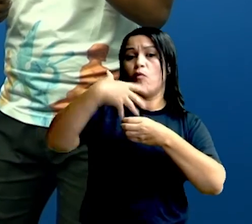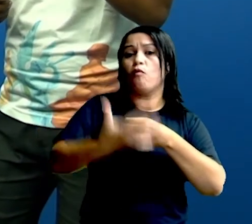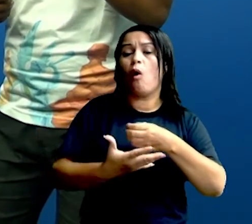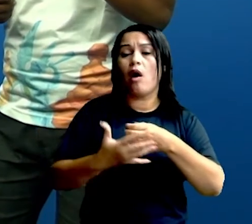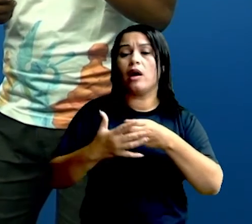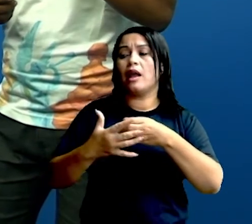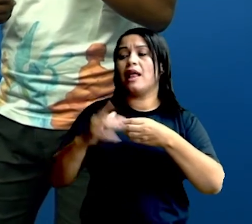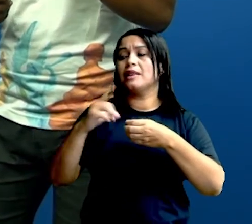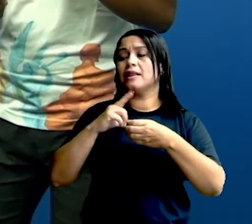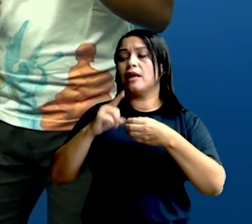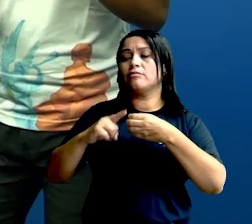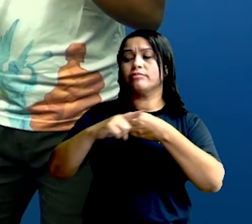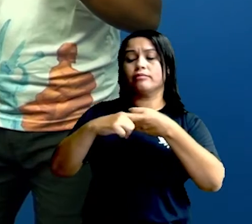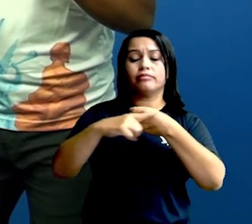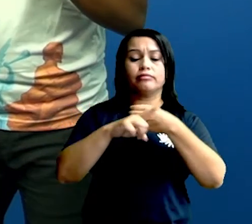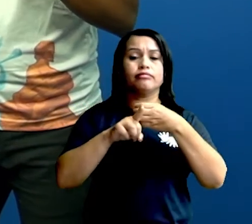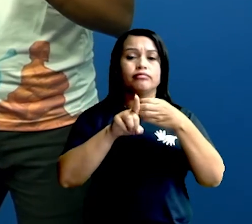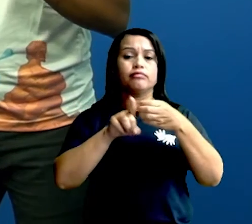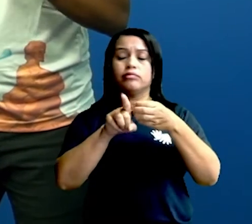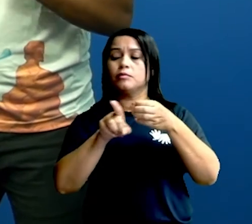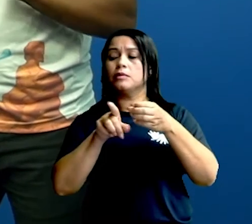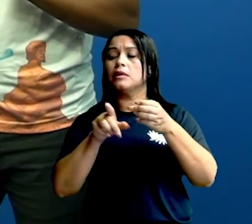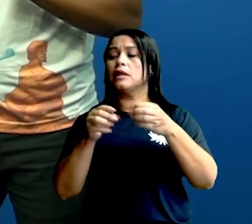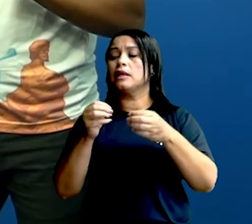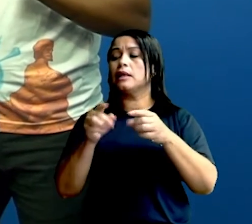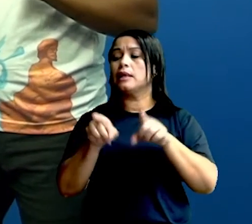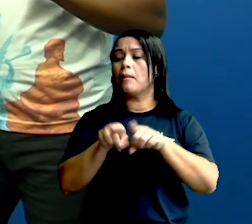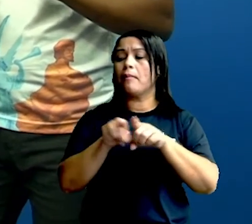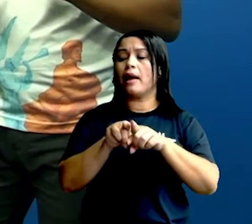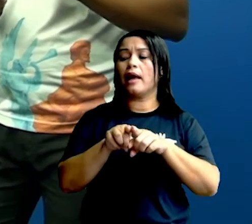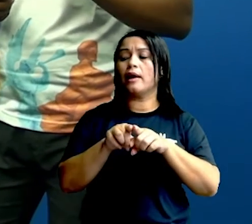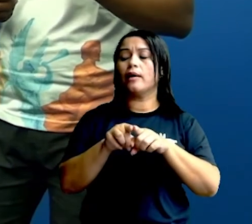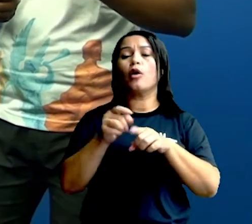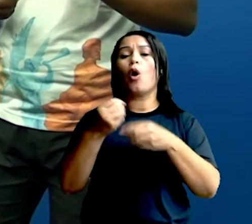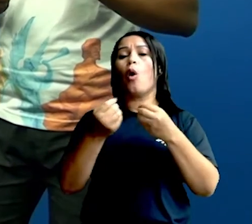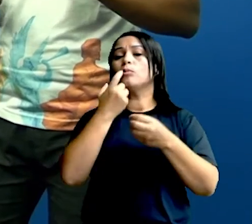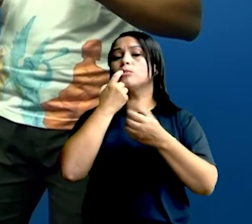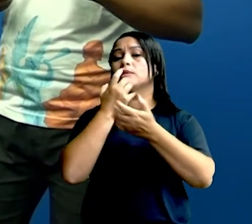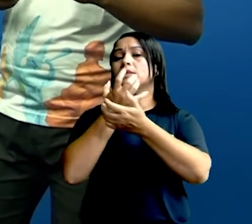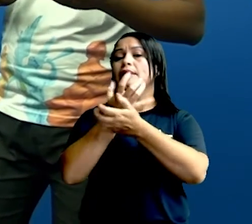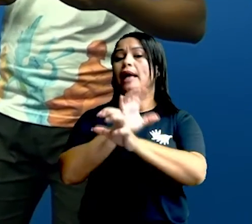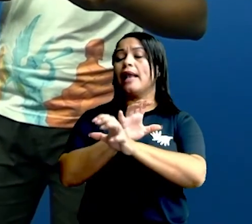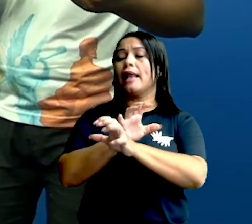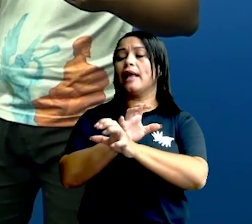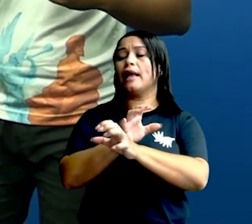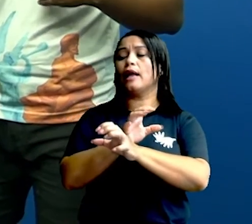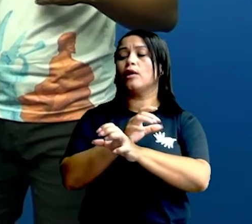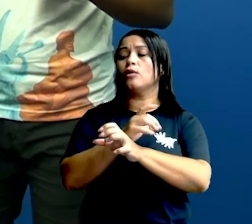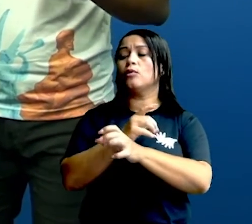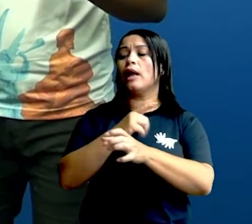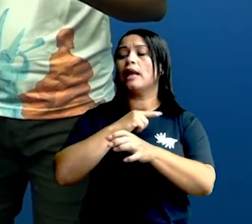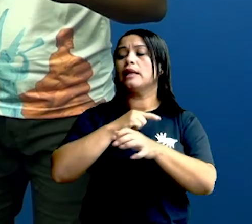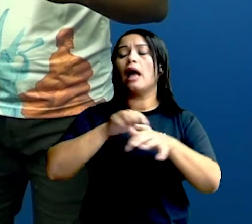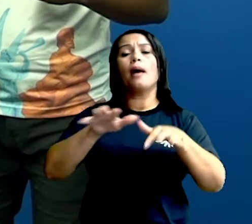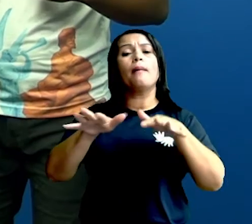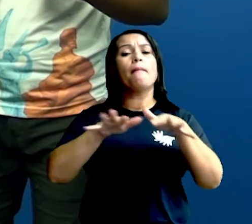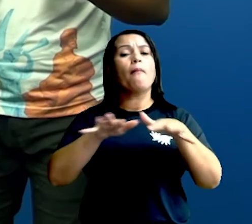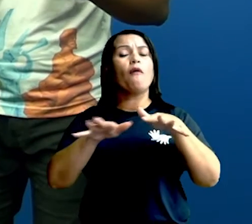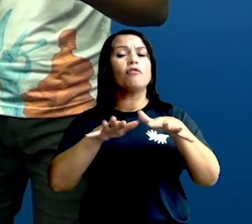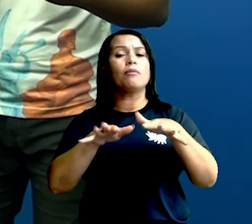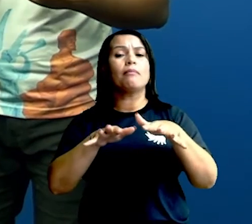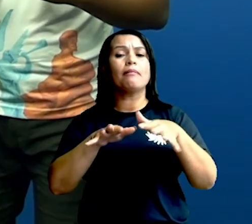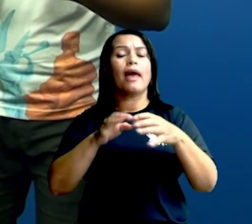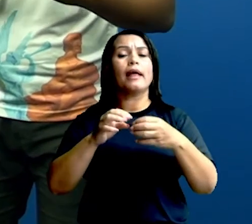pequenos dentes, e também o esqueleto do ouriço. O ouriço ele se movimenta com